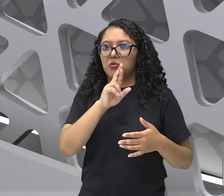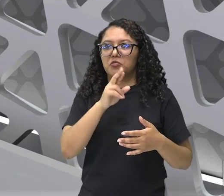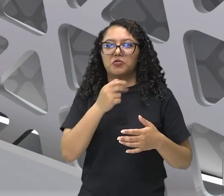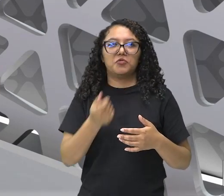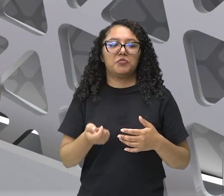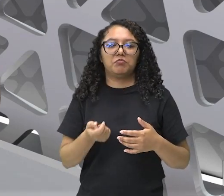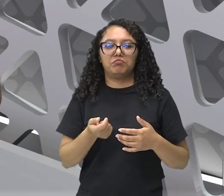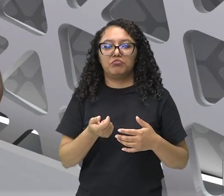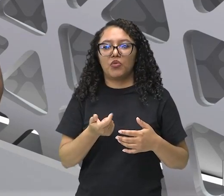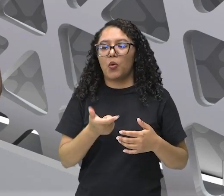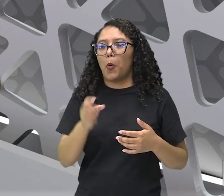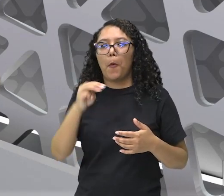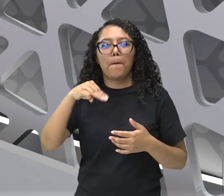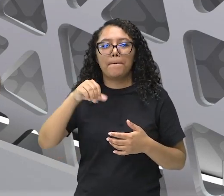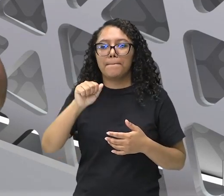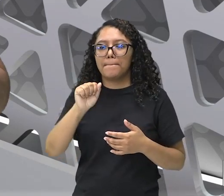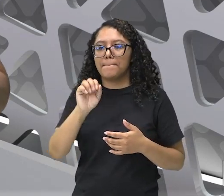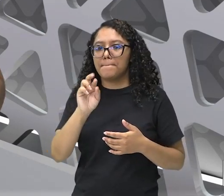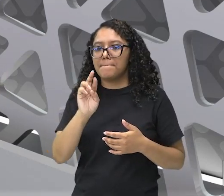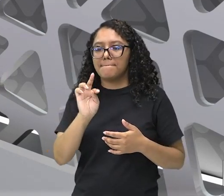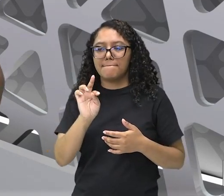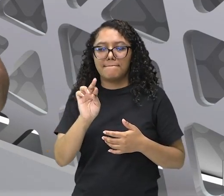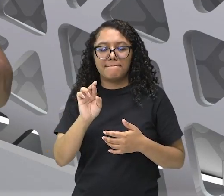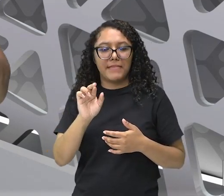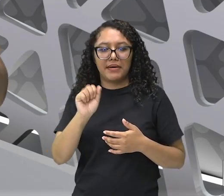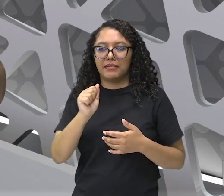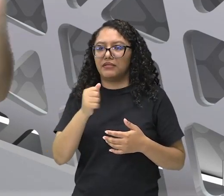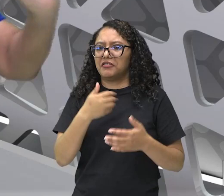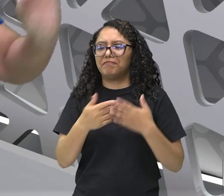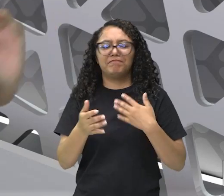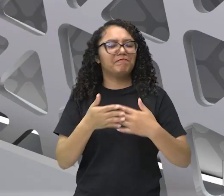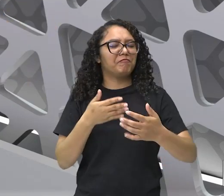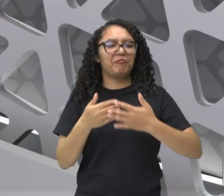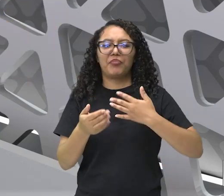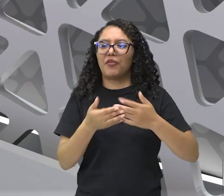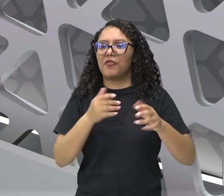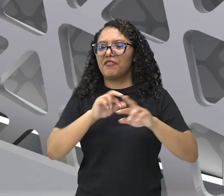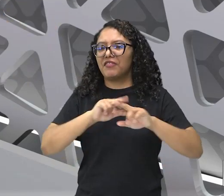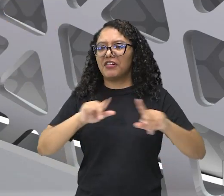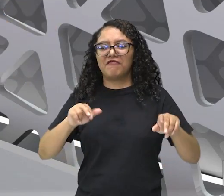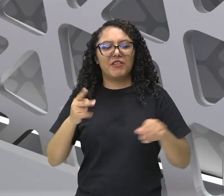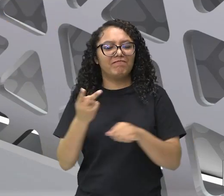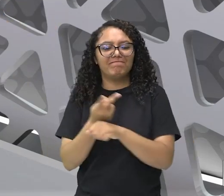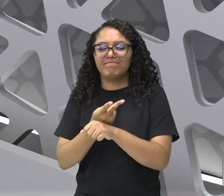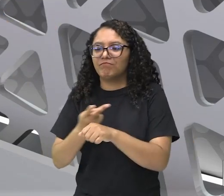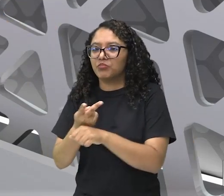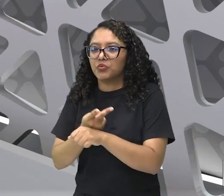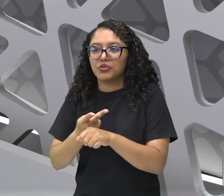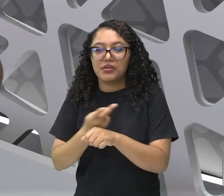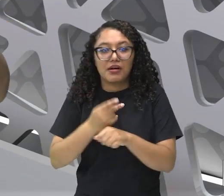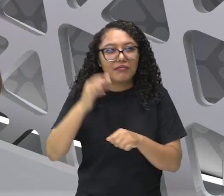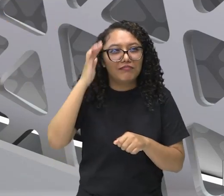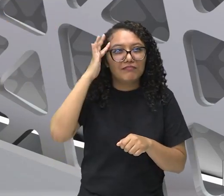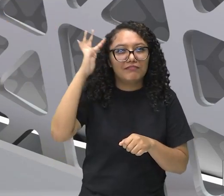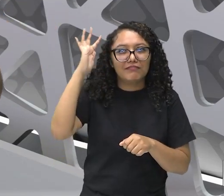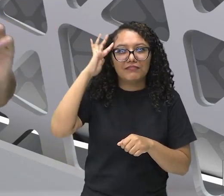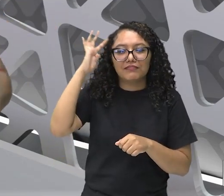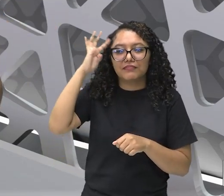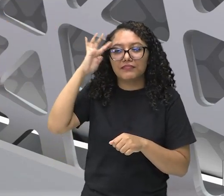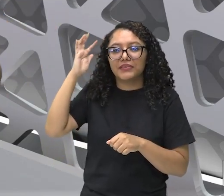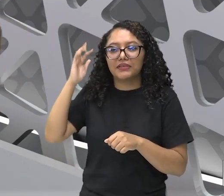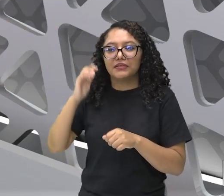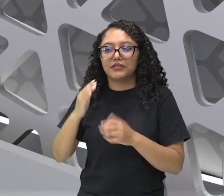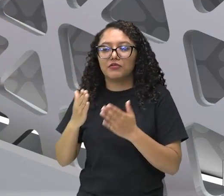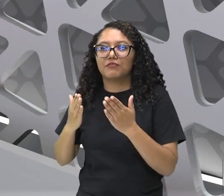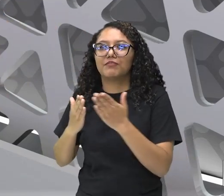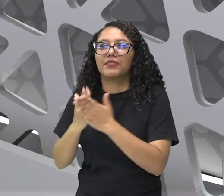ser através de um mantra. Ela vai, através de uma forma teórica, buscar, certo?